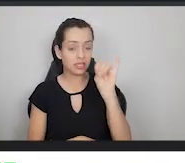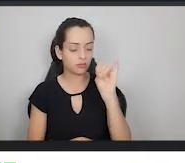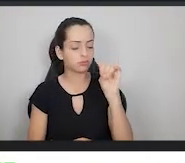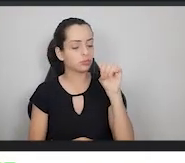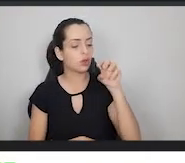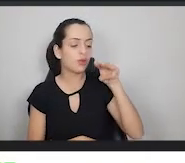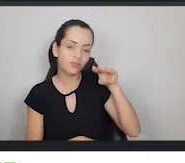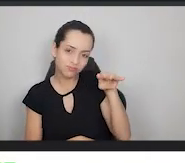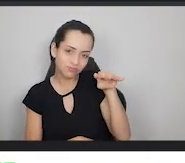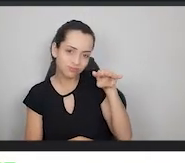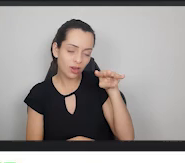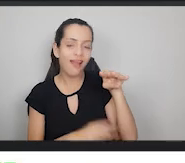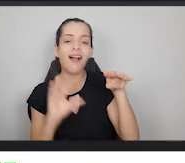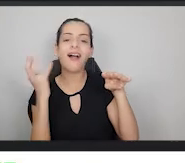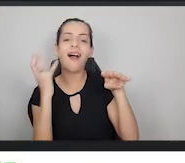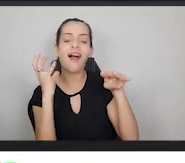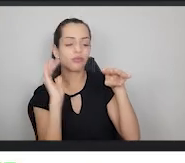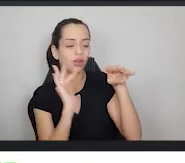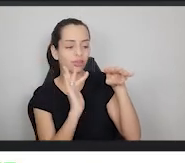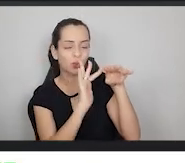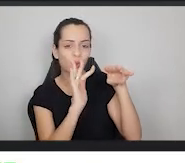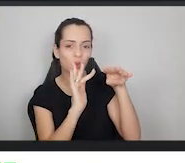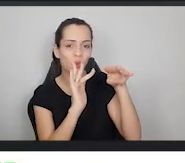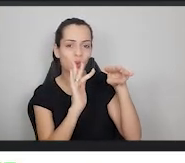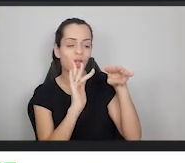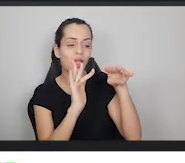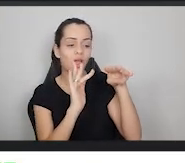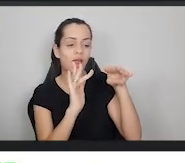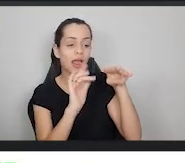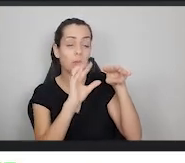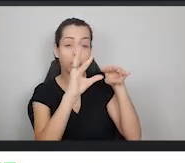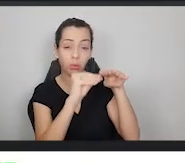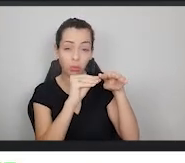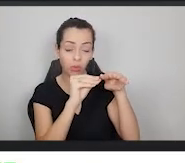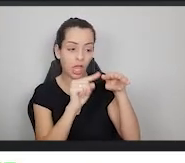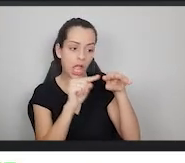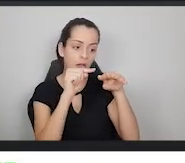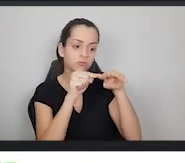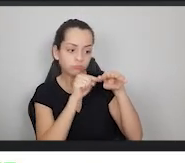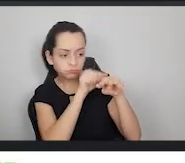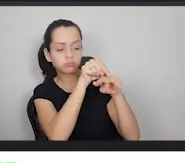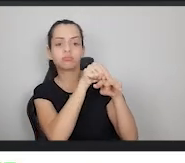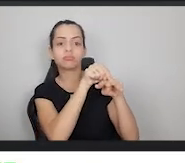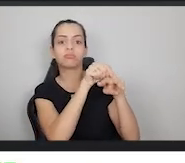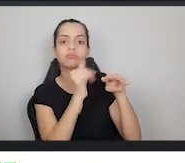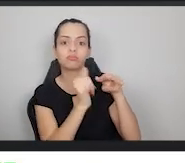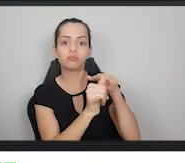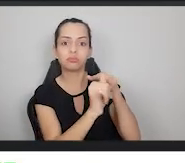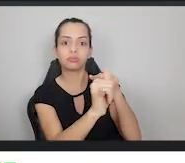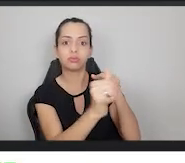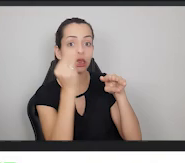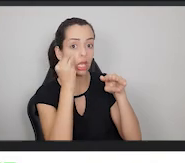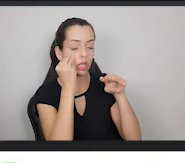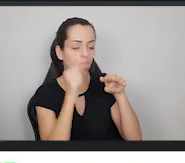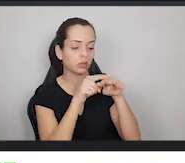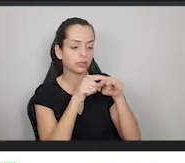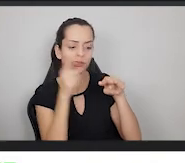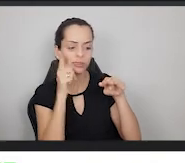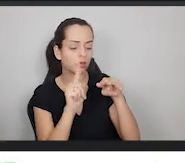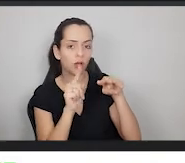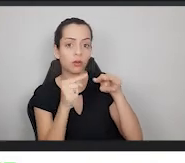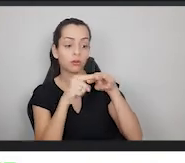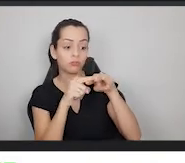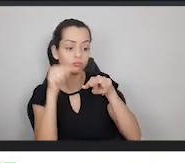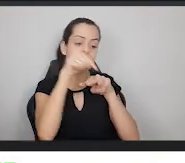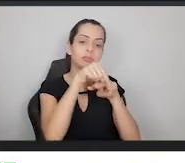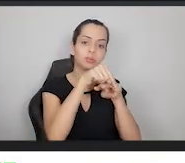condutor, já que existe ainda muita rede nua. Se o religador perceber essa falta, ele tem curvas de atuação, são 3 curvas,